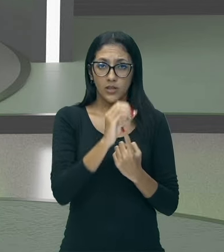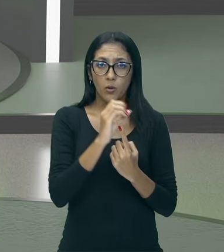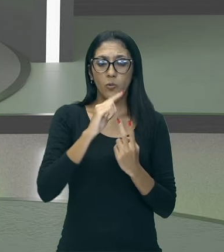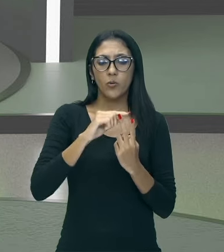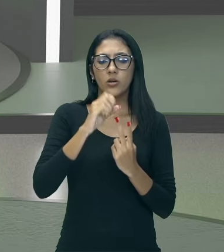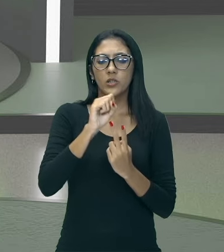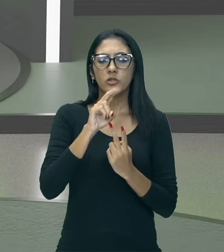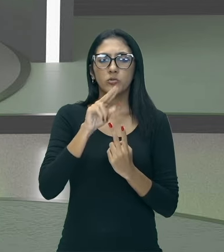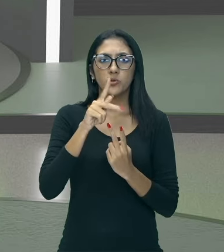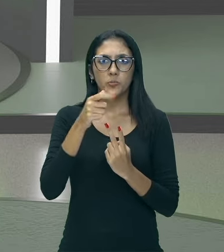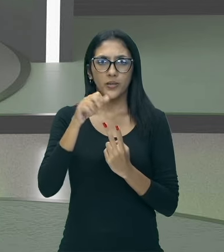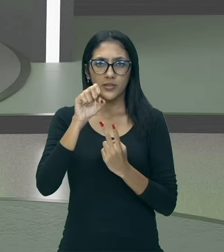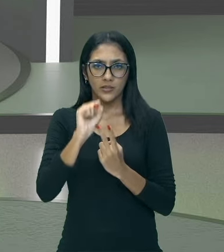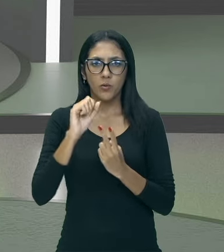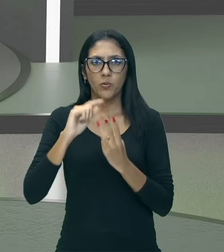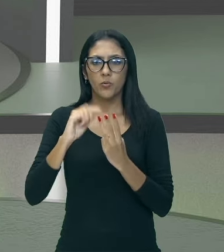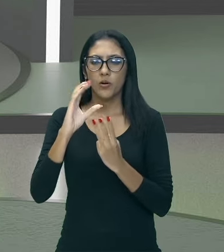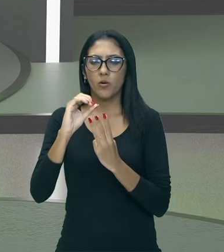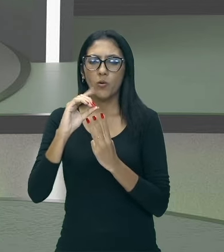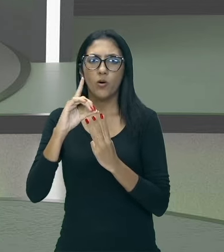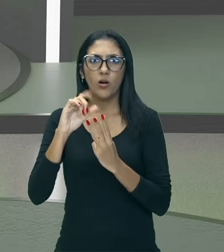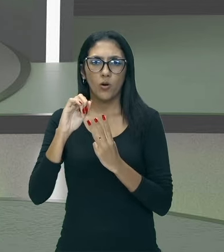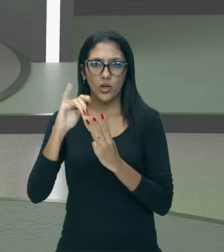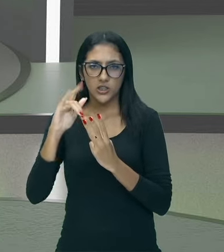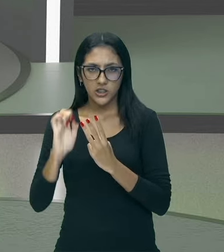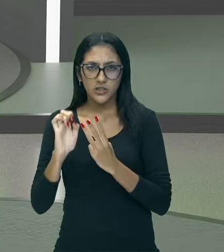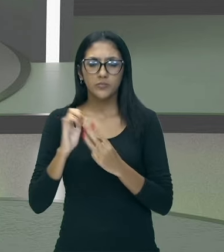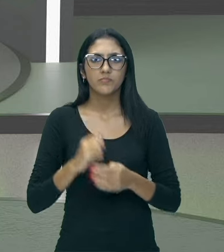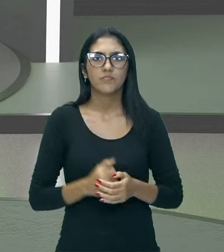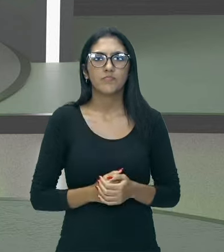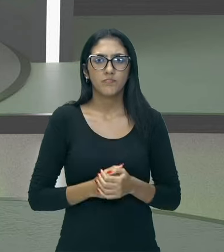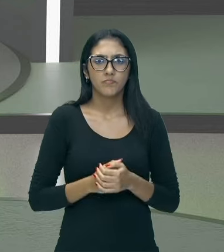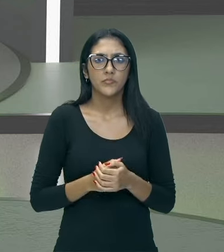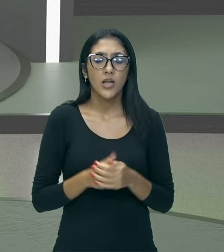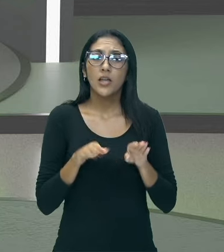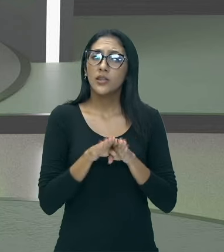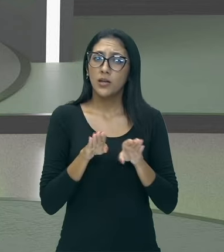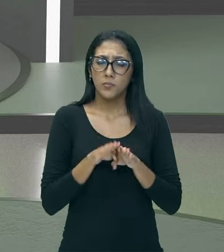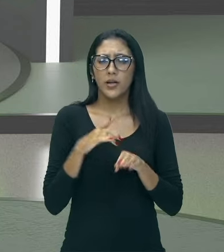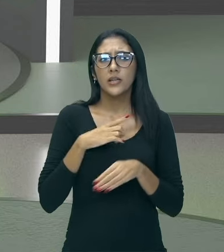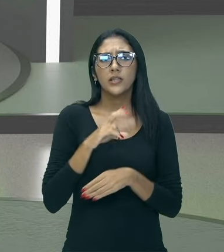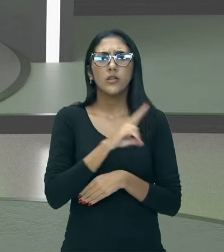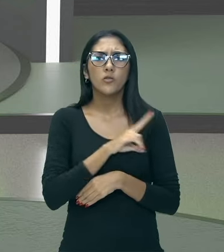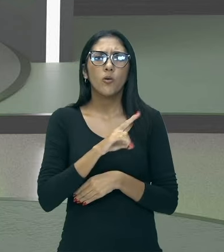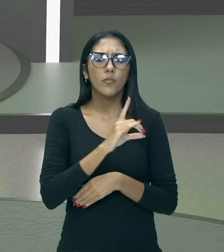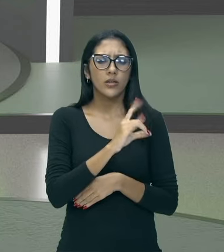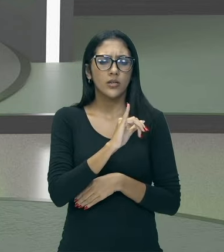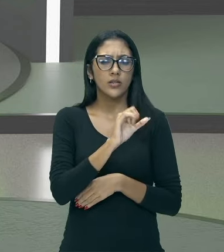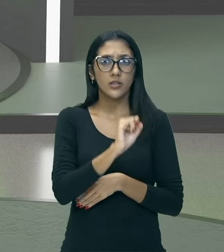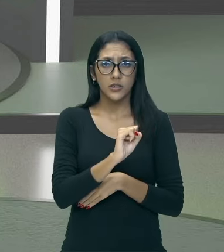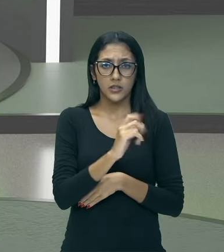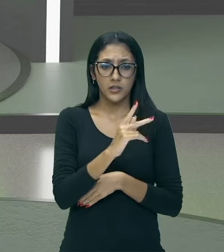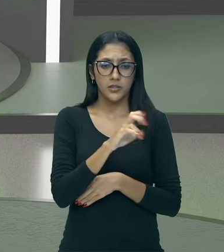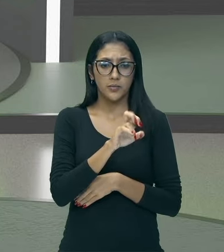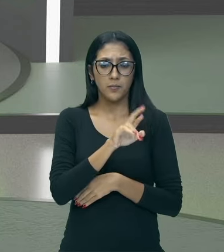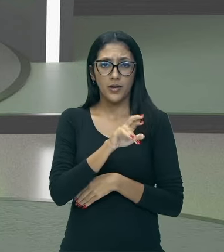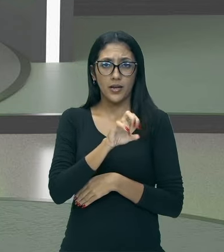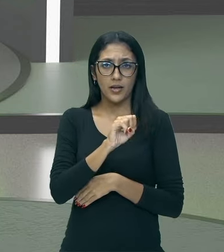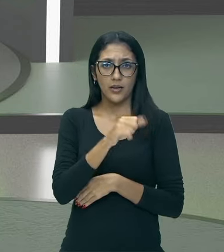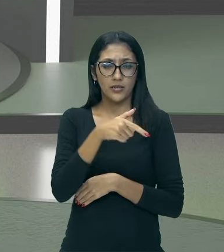Também quero dizer para vocês que toda mistura é chamada de dispersão, tá bom? Observe aqui